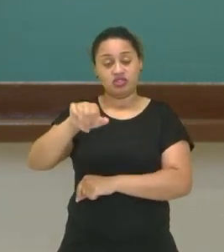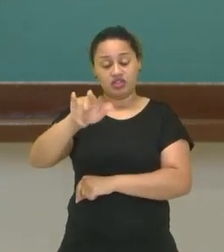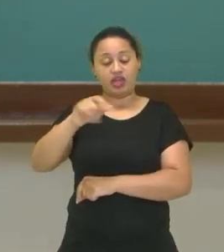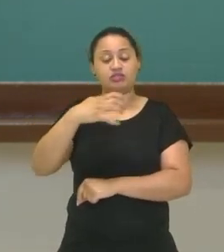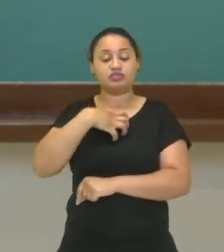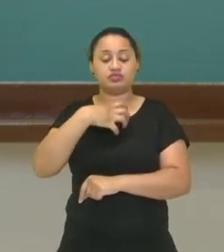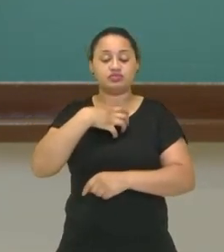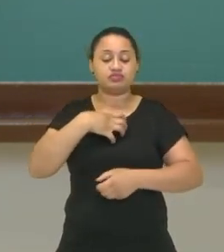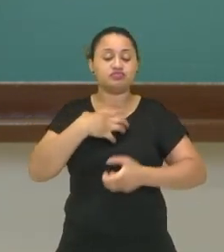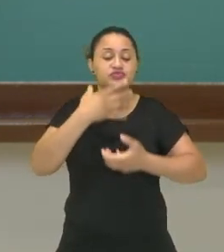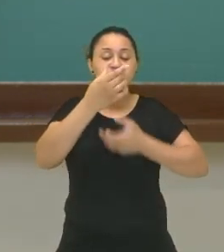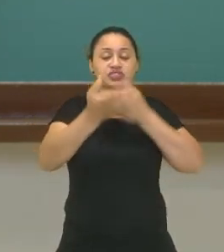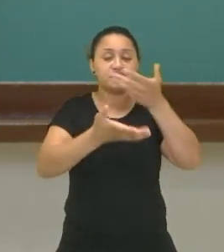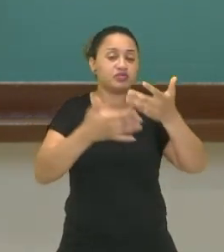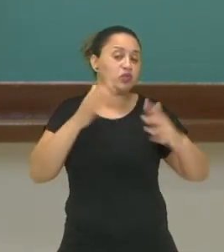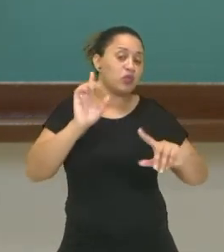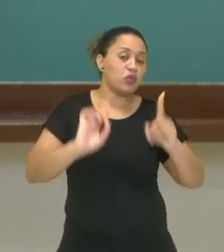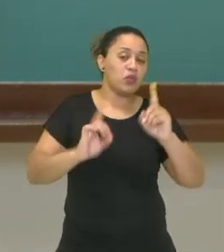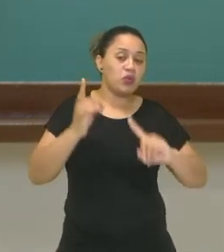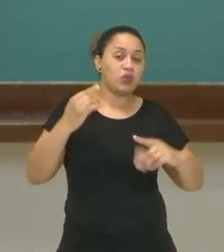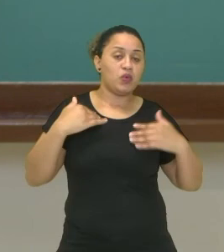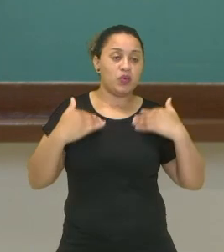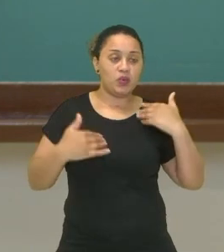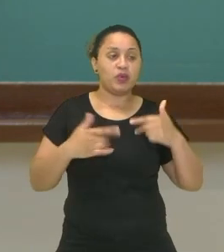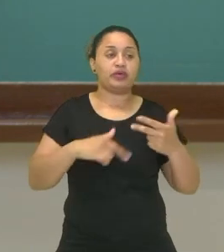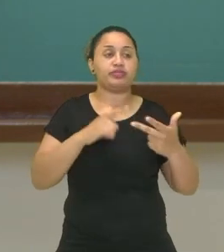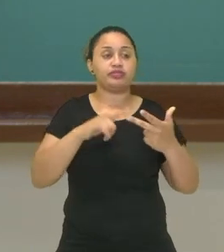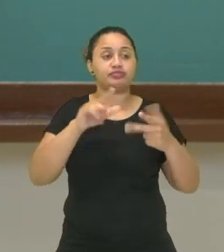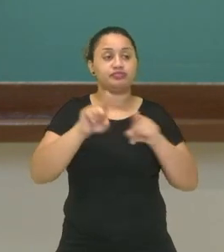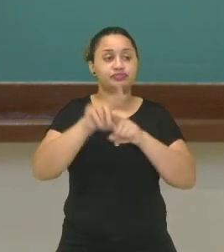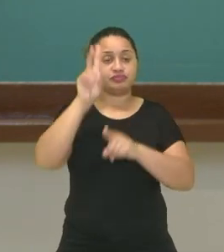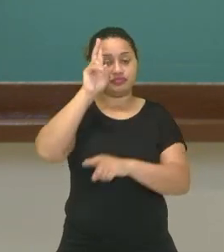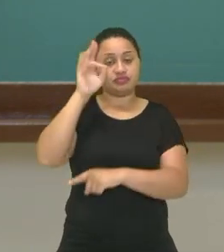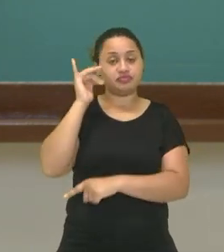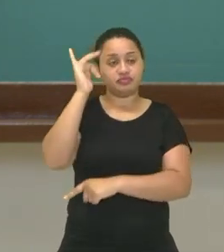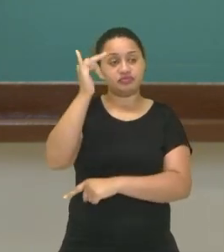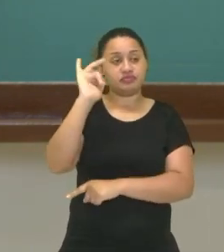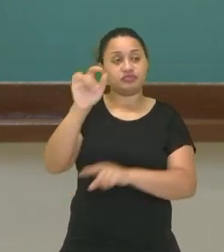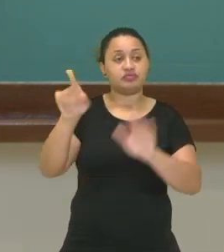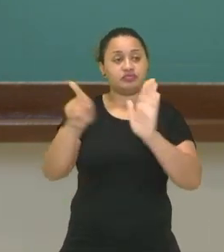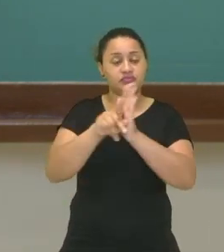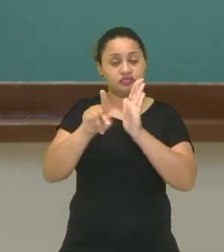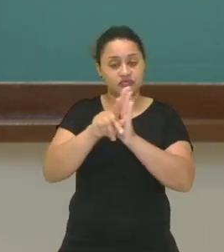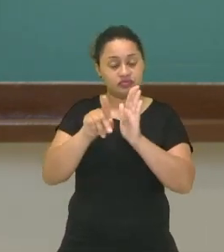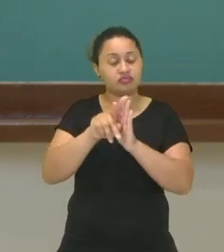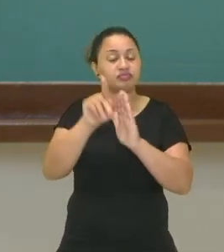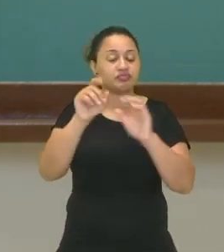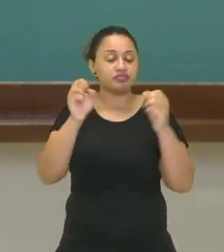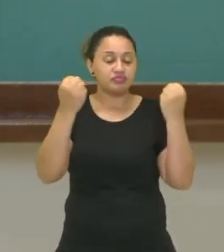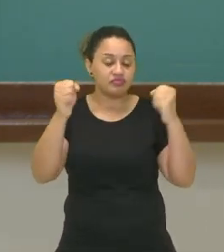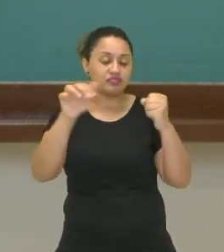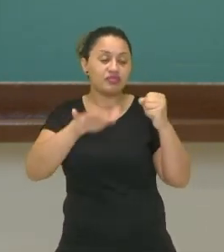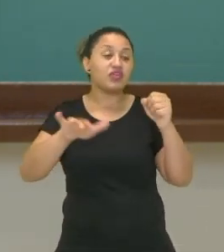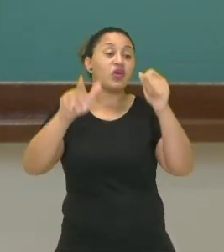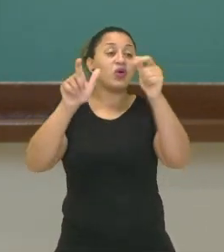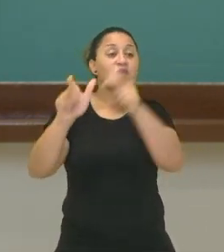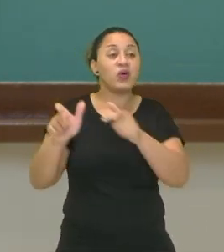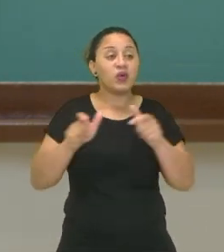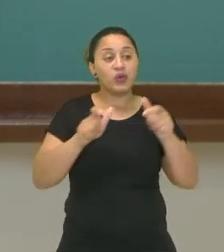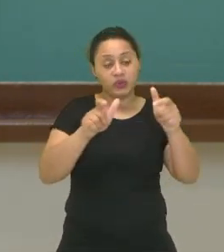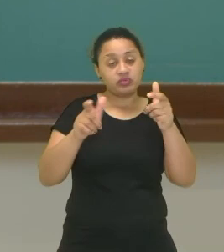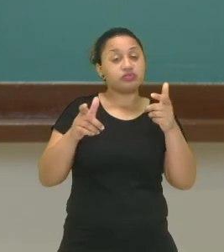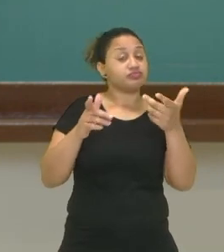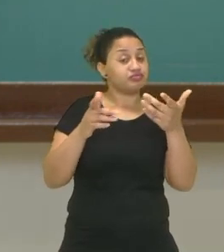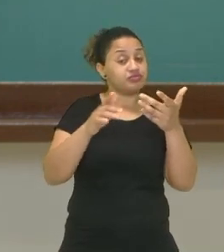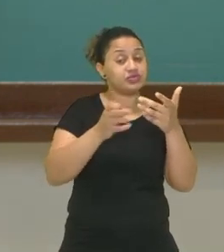de exercitar o corpo. Nós vimos o histórico da ginástica, o seu contexto onde estava inserido em